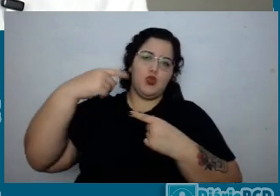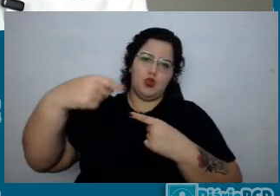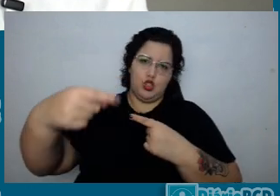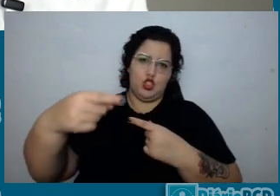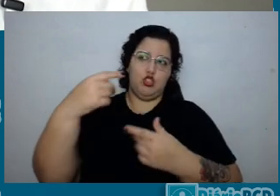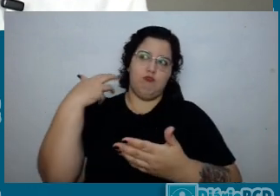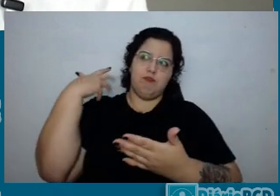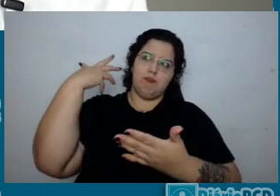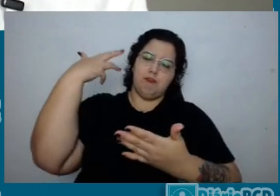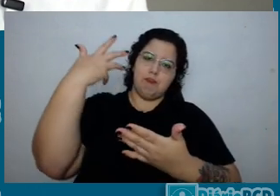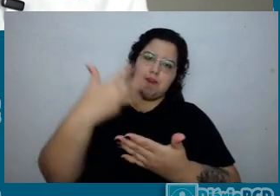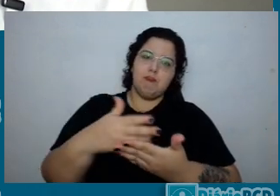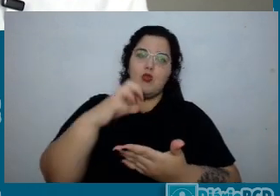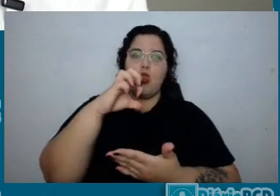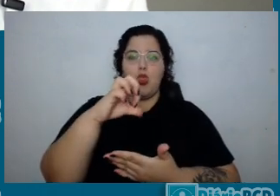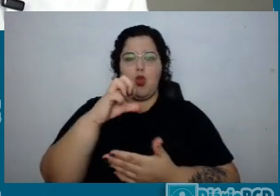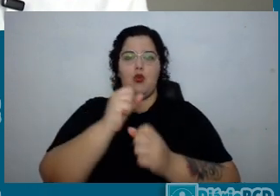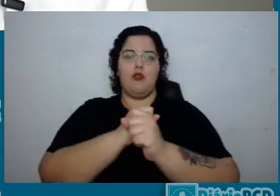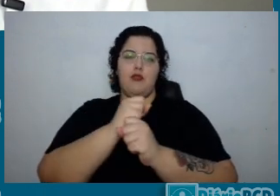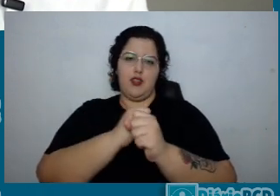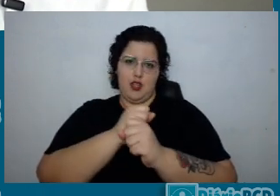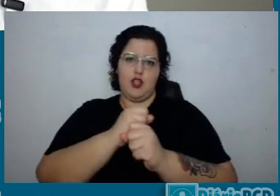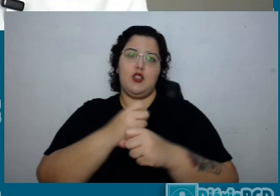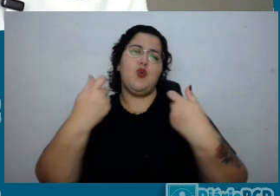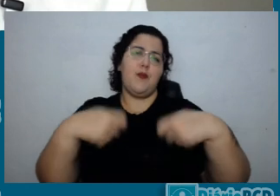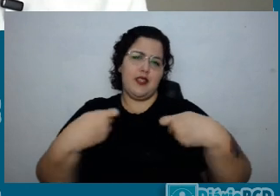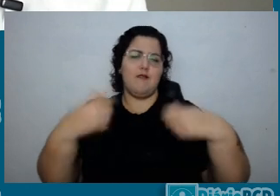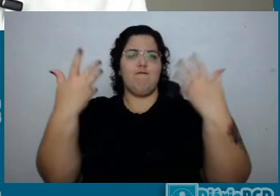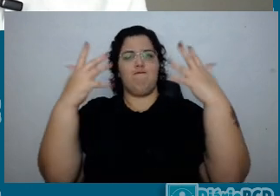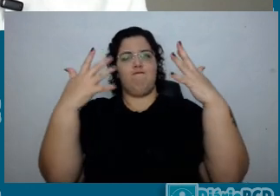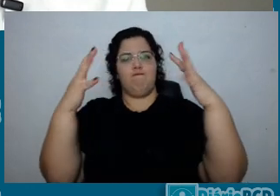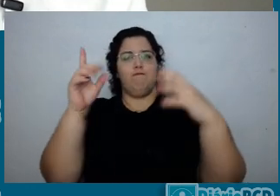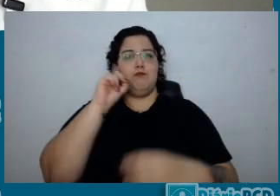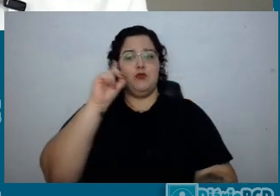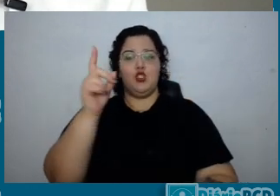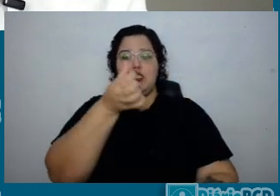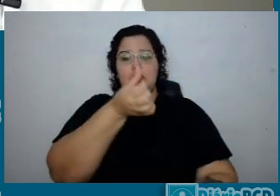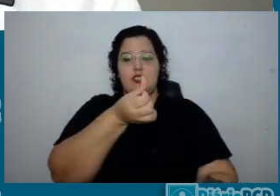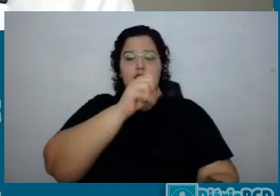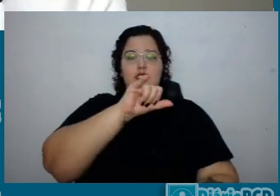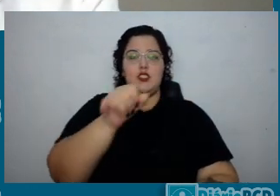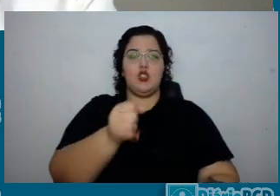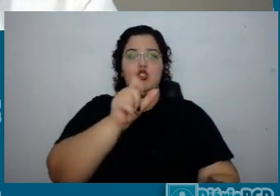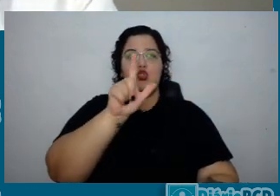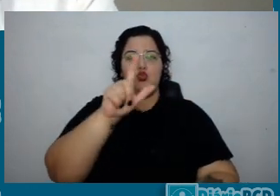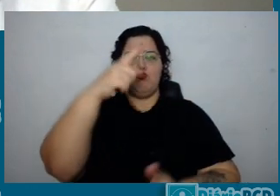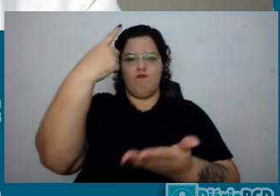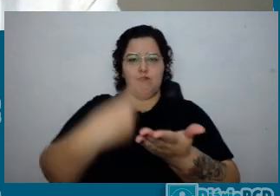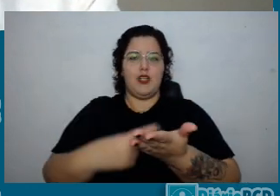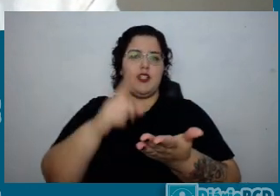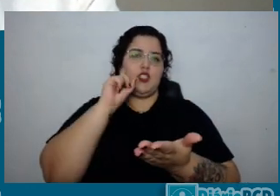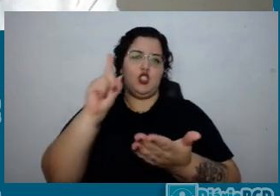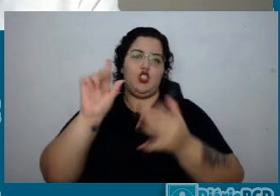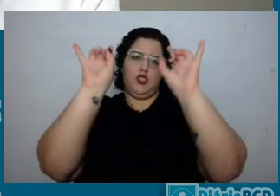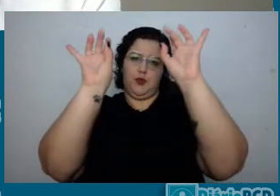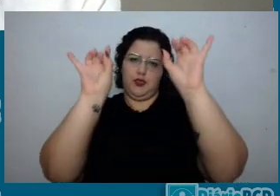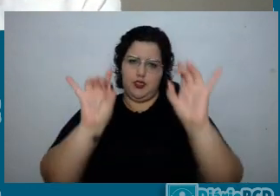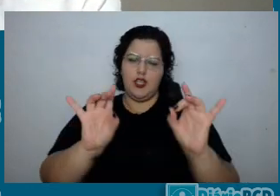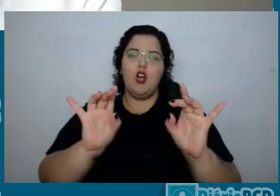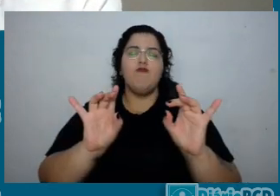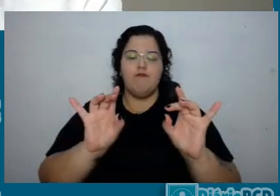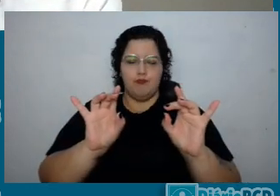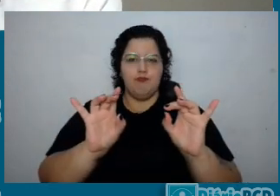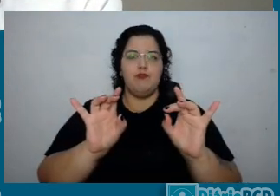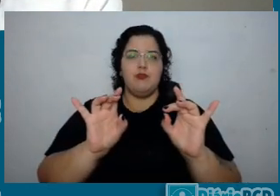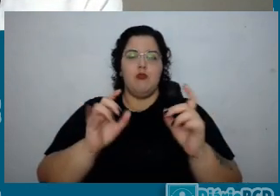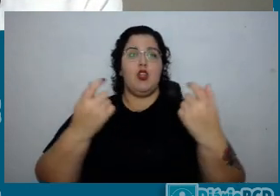da criação da Lei Brasileira de Inclusão é fundamental, né? No dia 6 de julho, é um dia marcante para nós, é um dia que